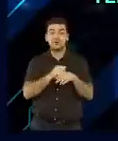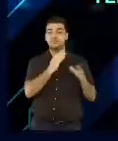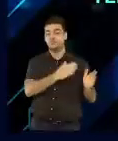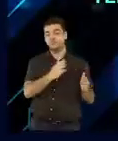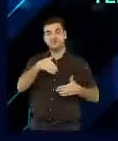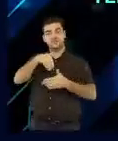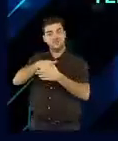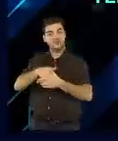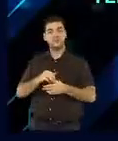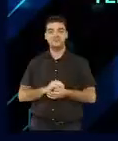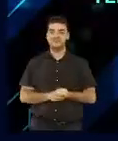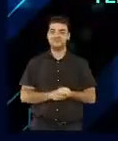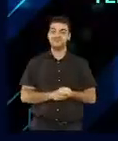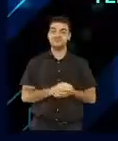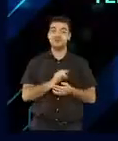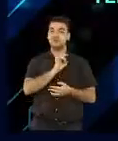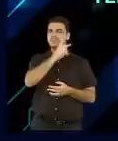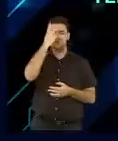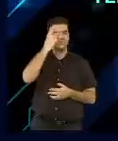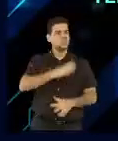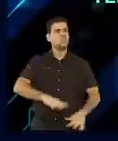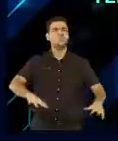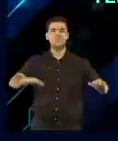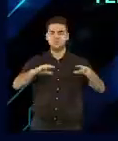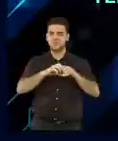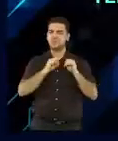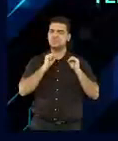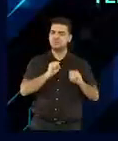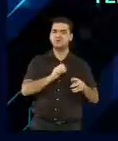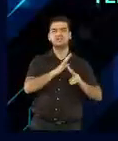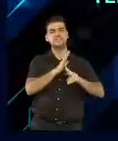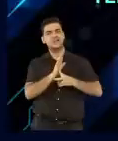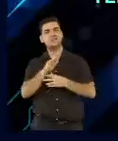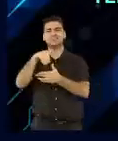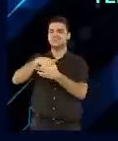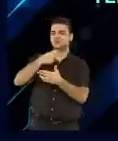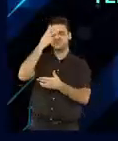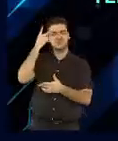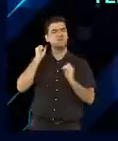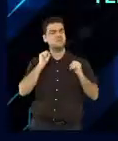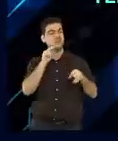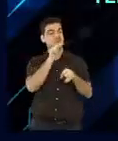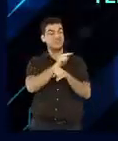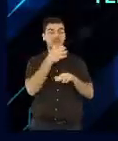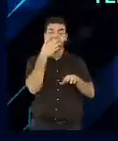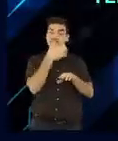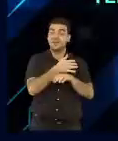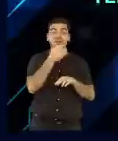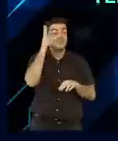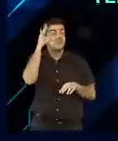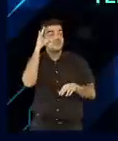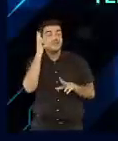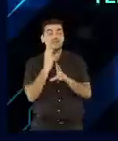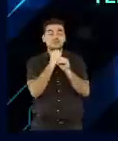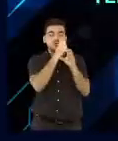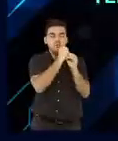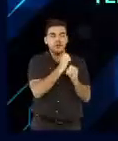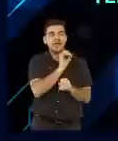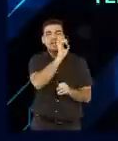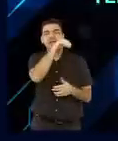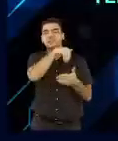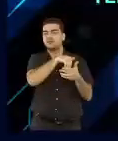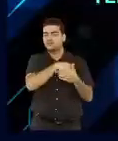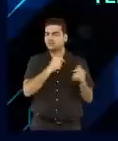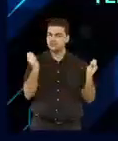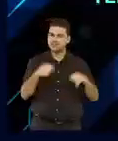do processo eleitoral em as pessoas candidatos e eleitores tem acesso a votação de